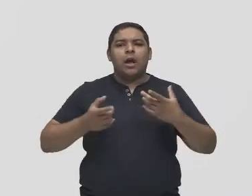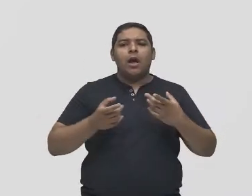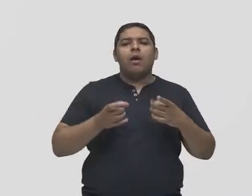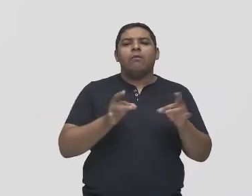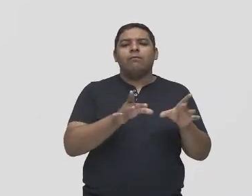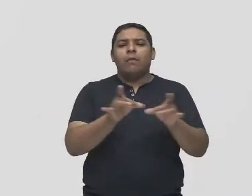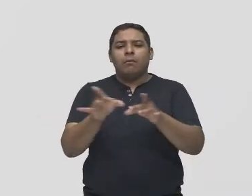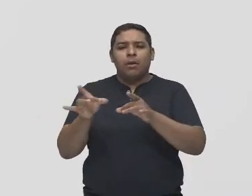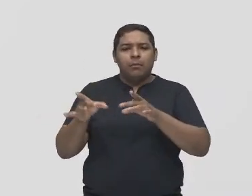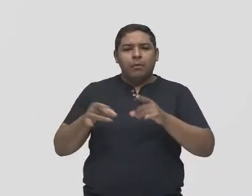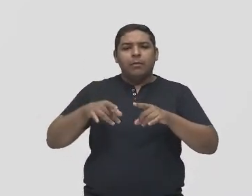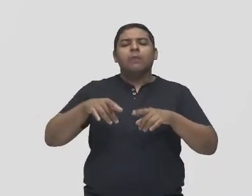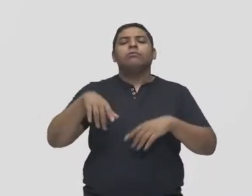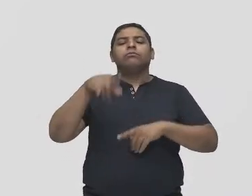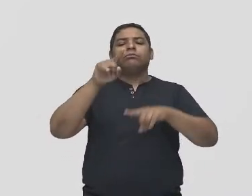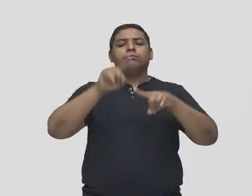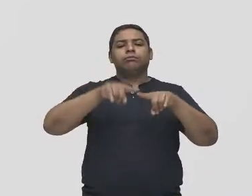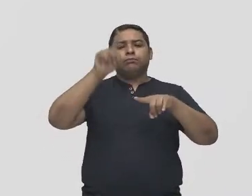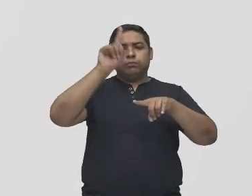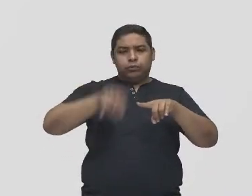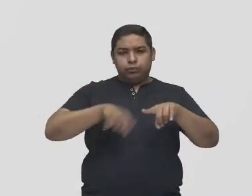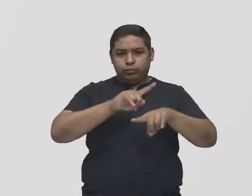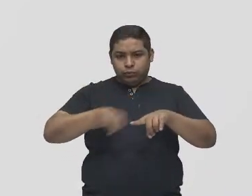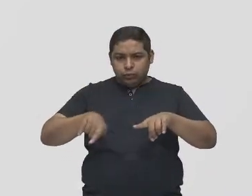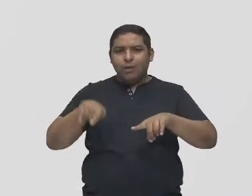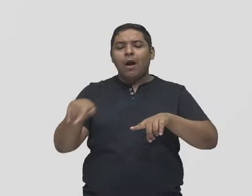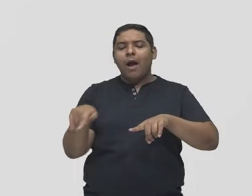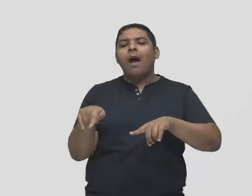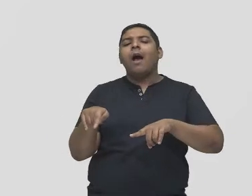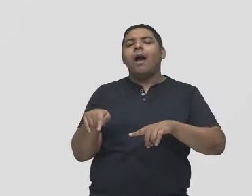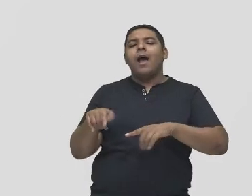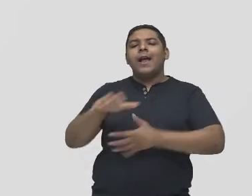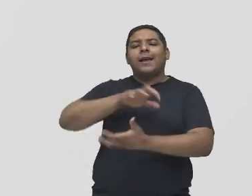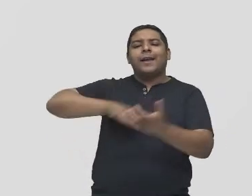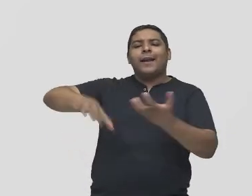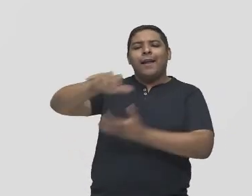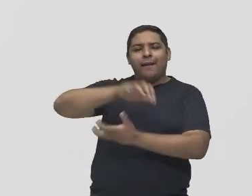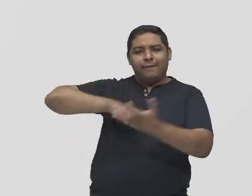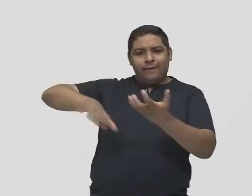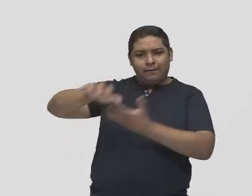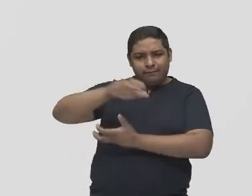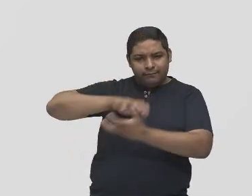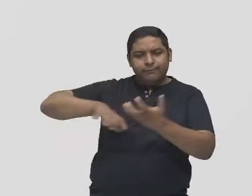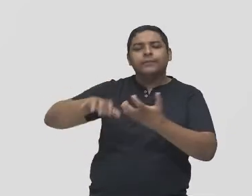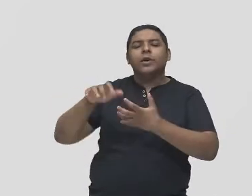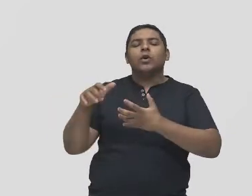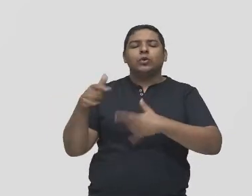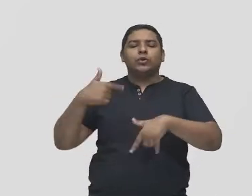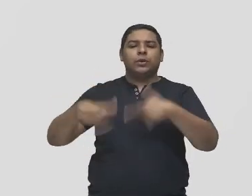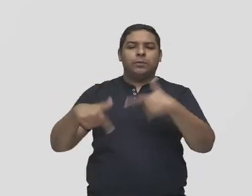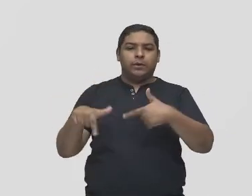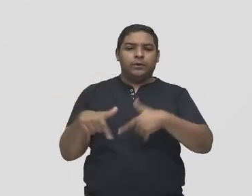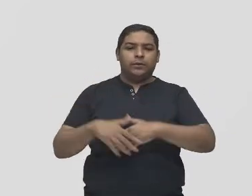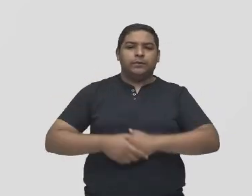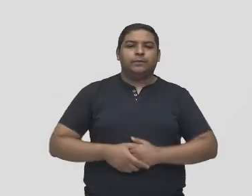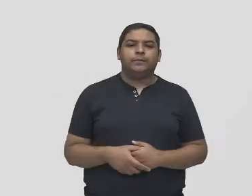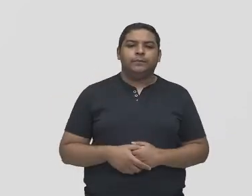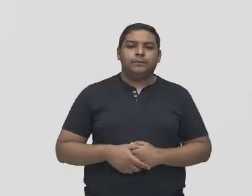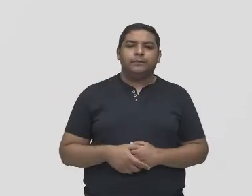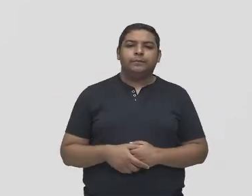burguesia, e proibição das greves dos trabalhadores, ok? Temos também, aí,